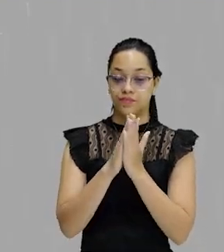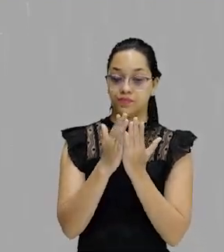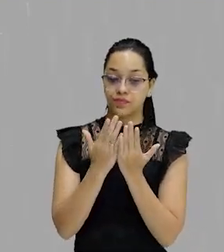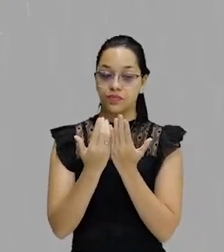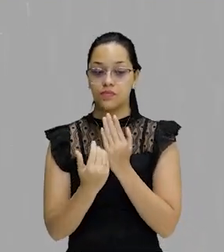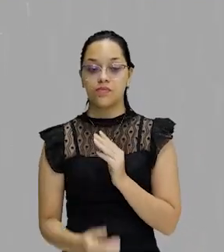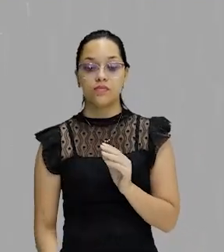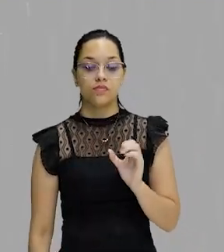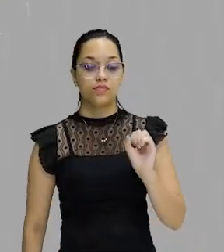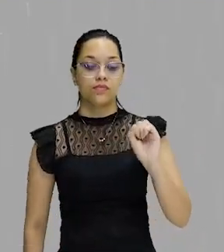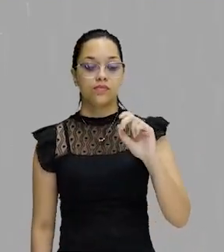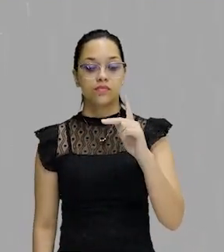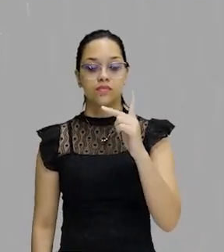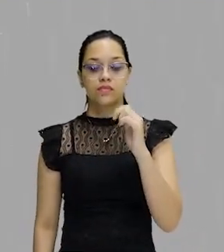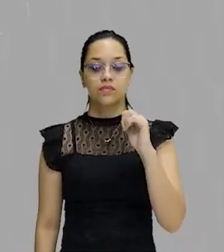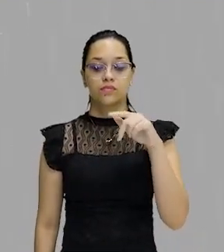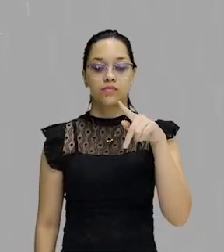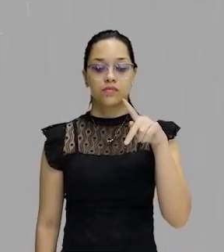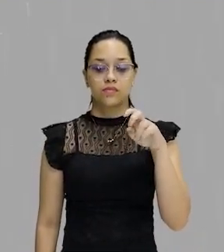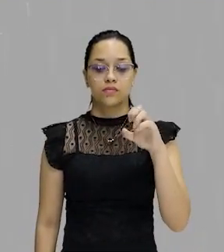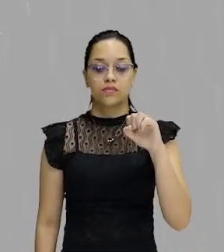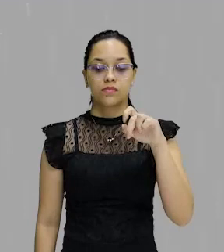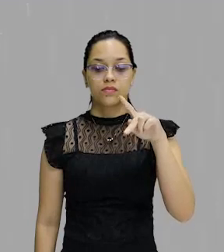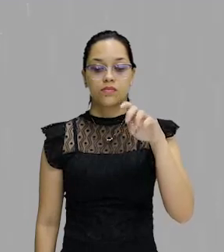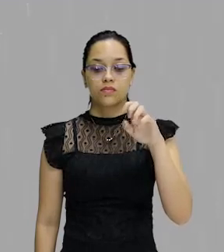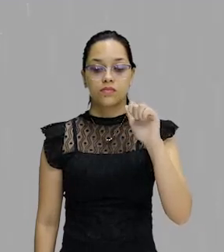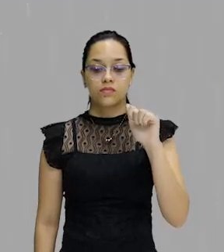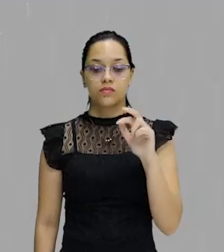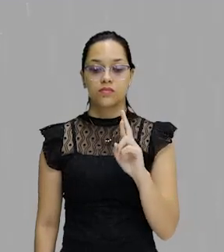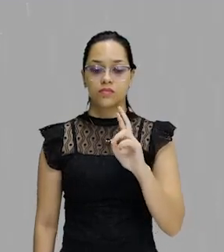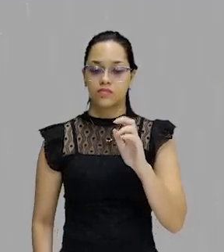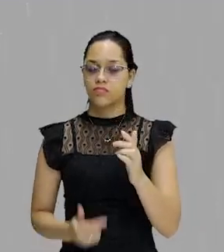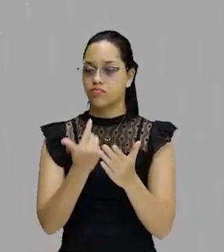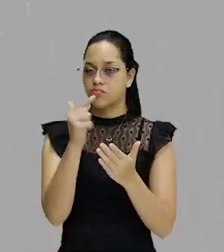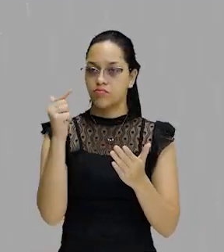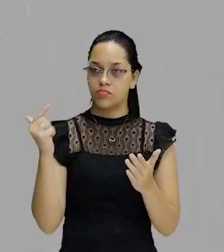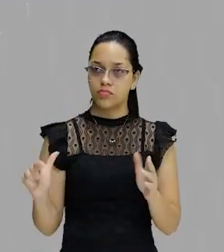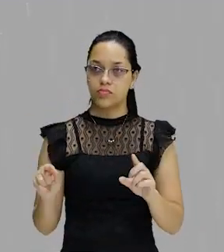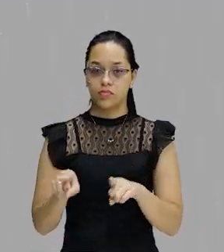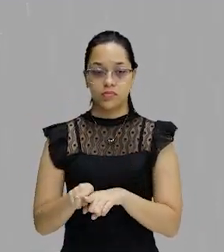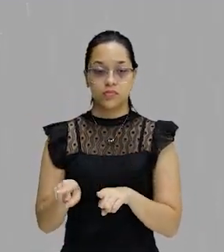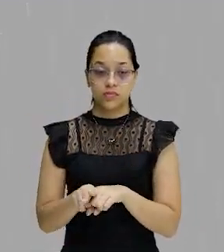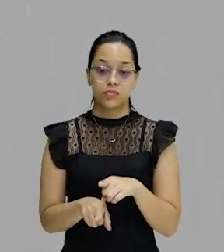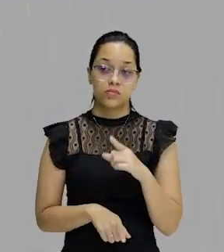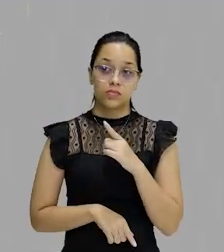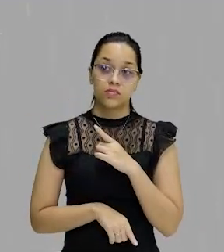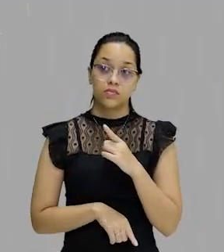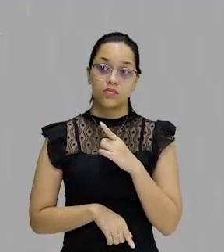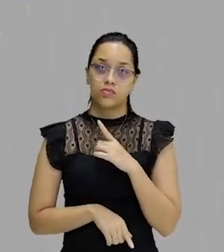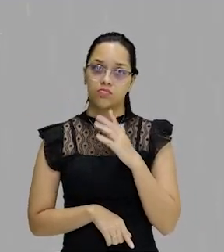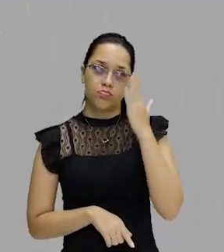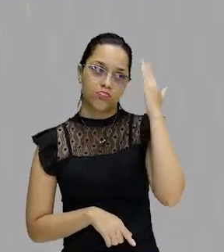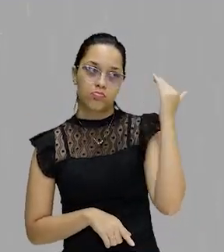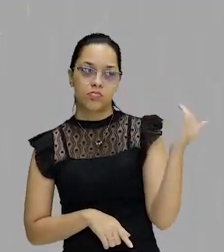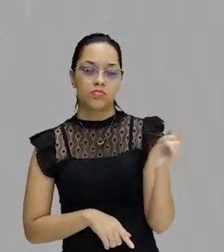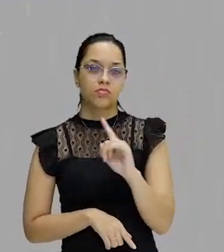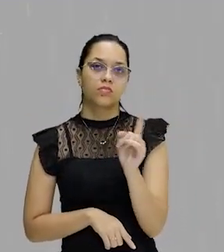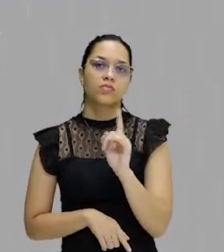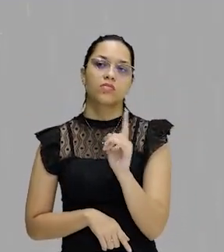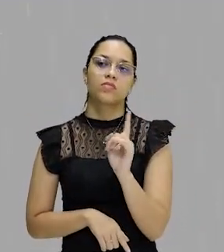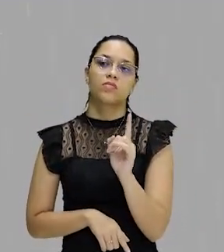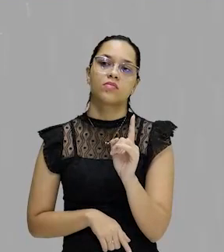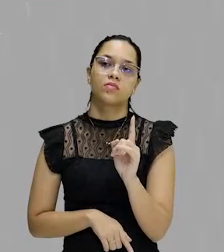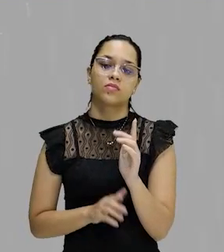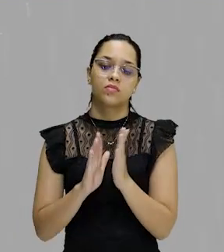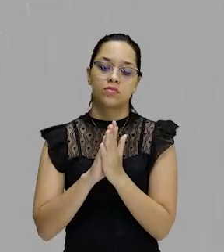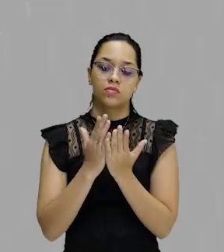shakespearianas, como Romeu e Julieta, Hamlet, Macbeth, e tem uma obra que não é tão famosa assim